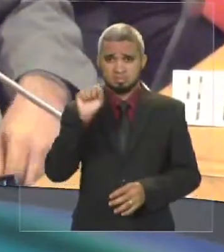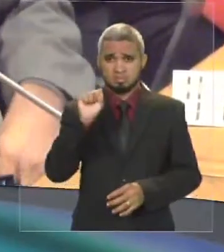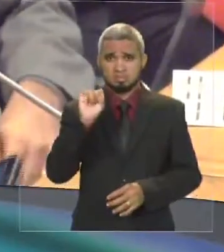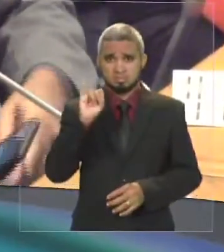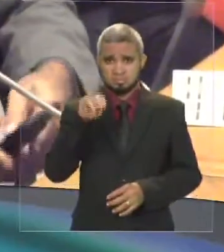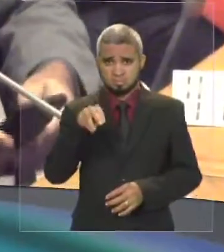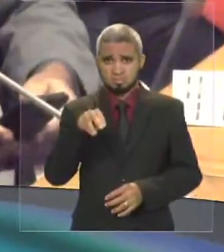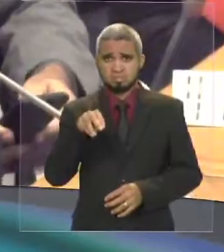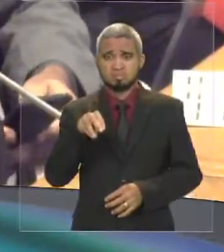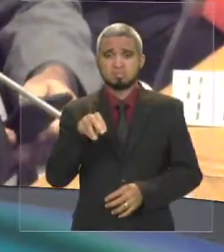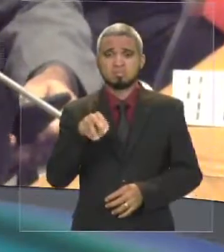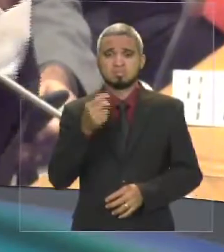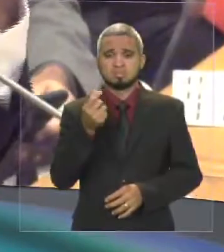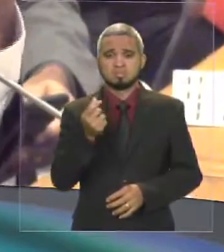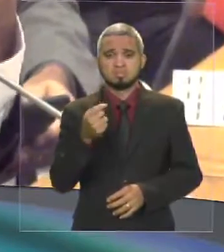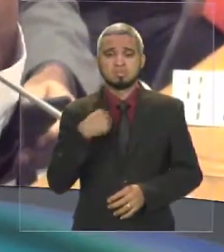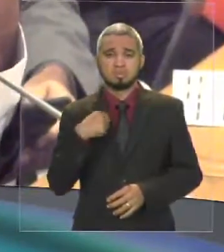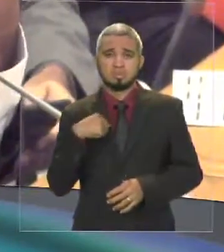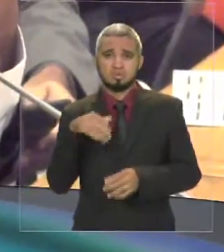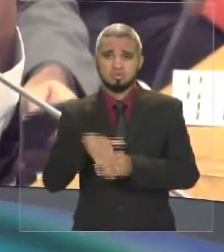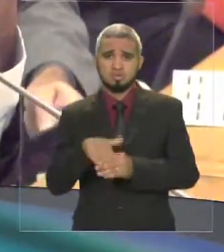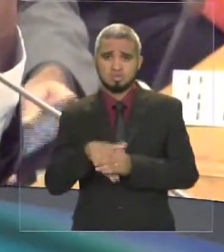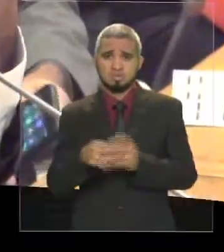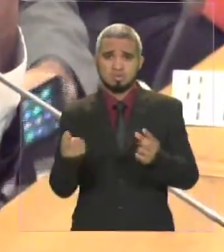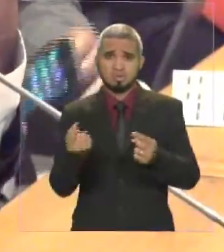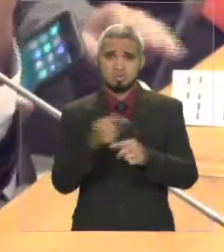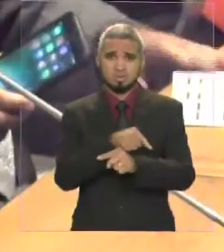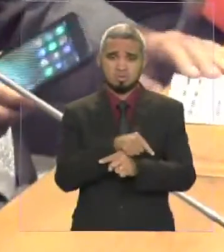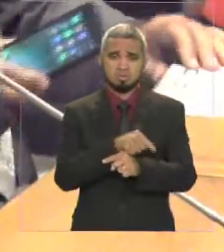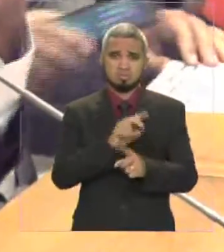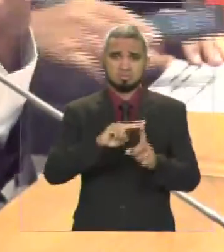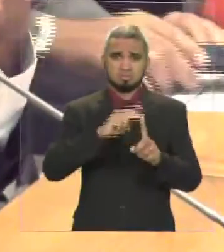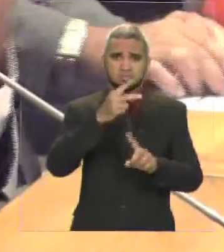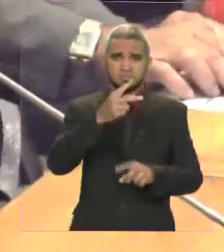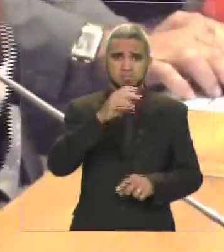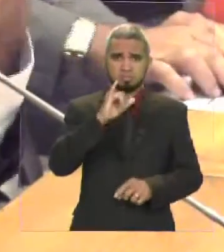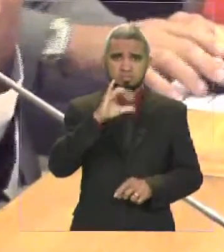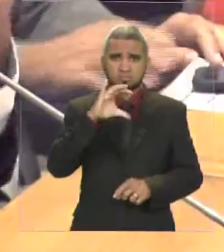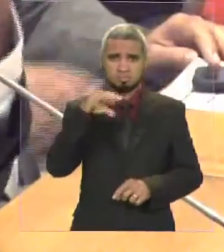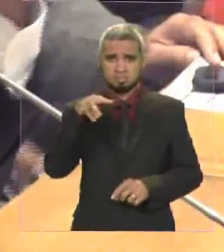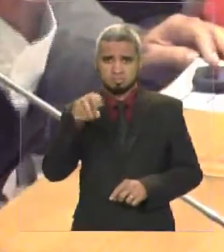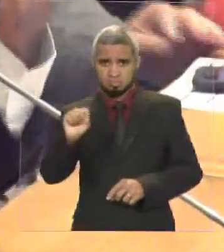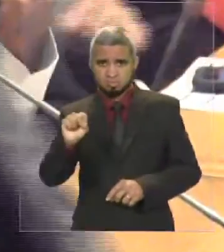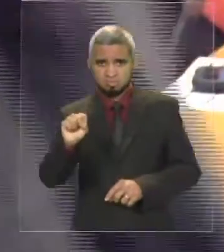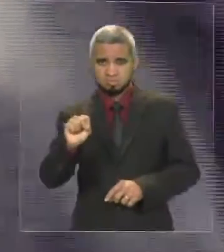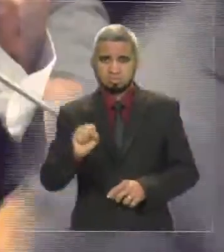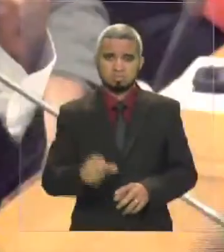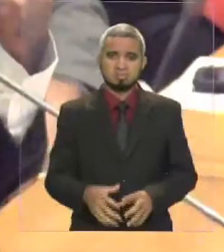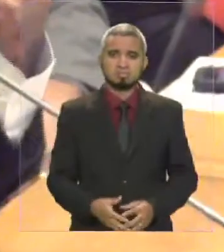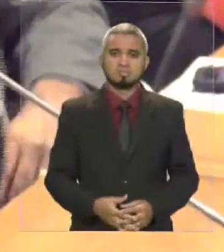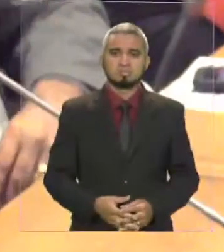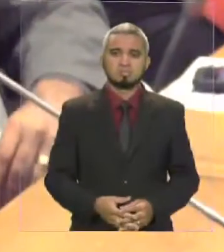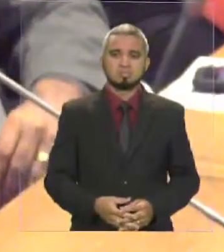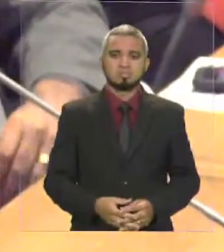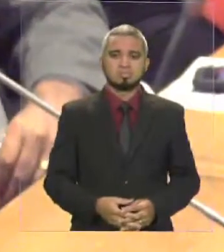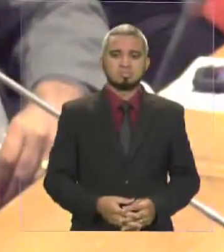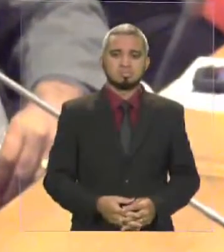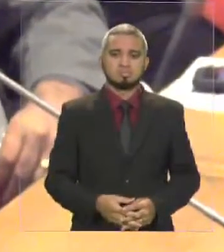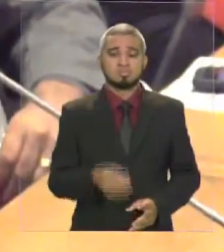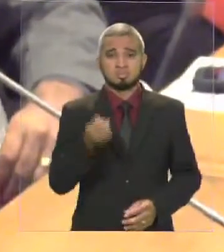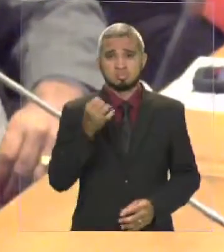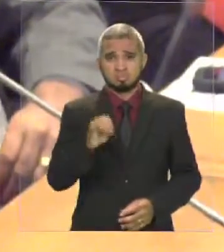com coerência, porque eu votei contra o aumento de ICMS. Ali que foi o erro, aumentar o imposto da população.